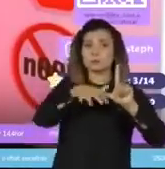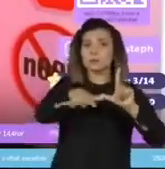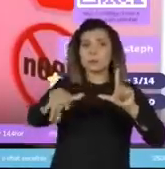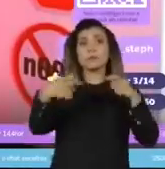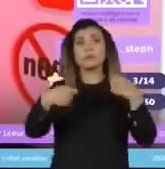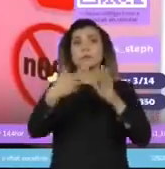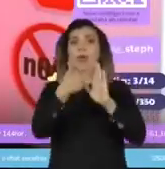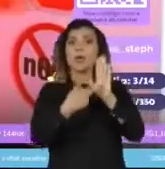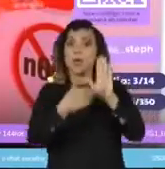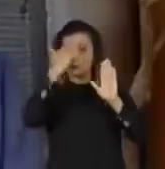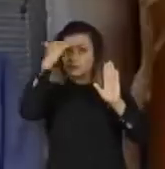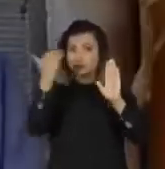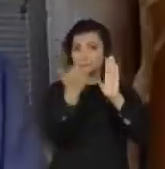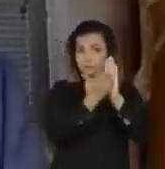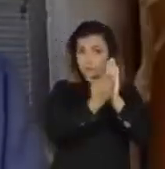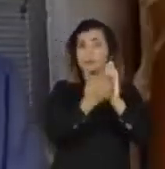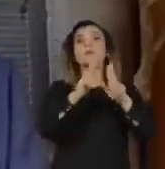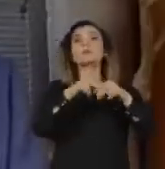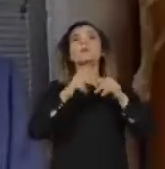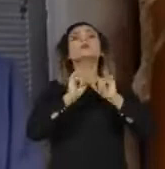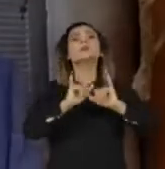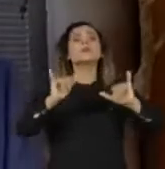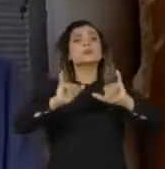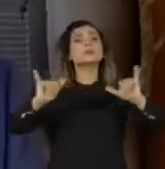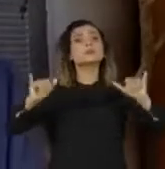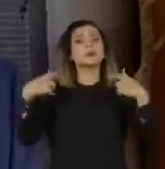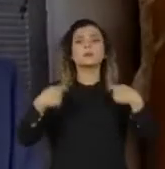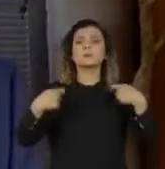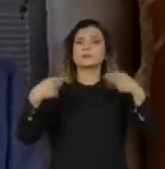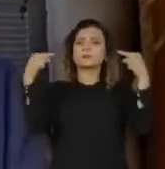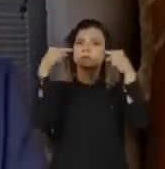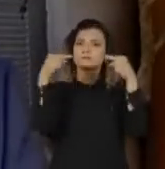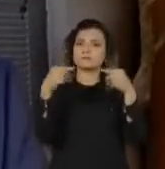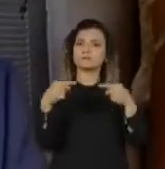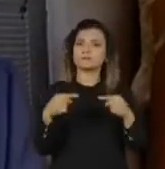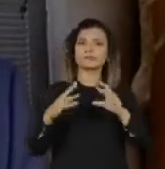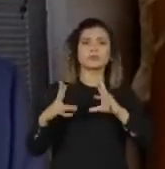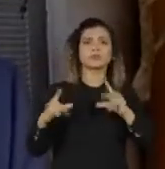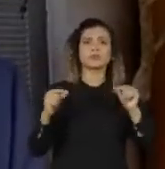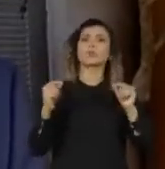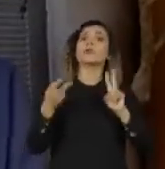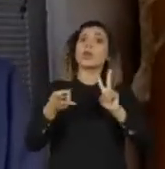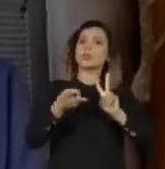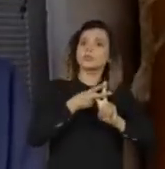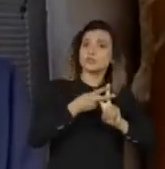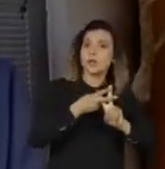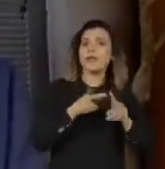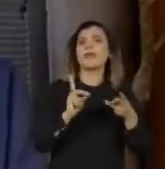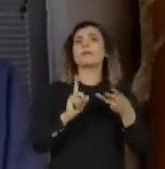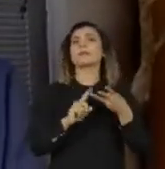regras. As publicidades precisam todas estarem sinalizadas, né, com hashtag publi.